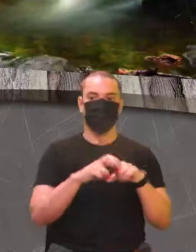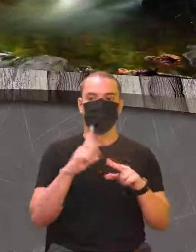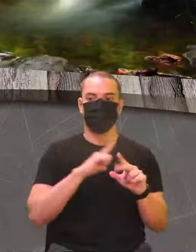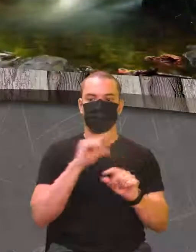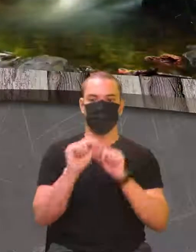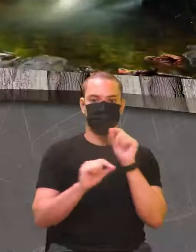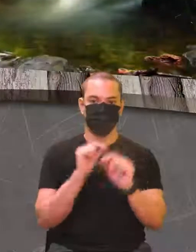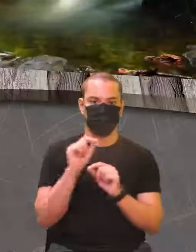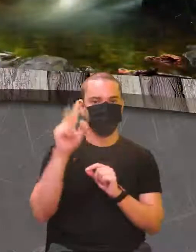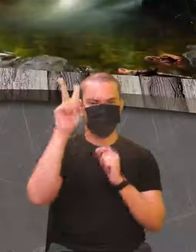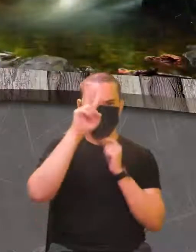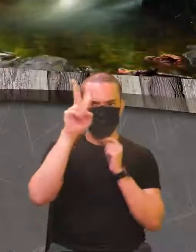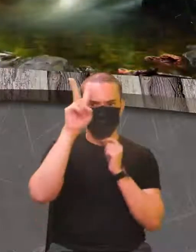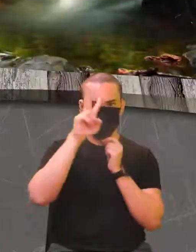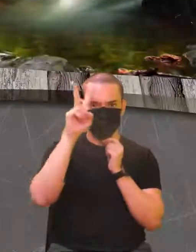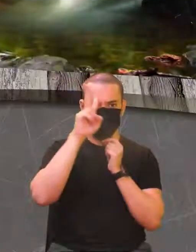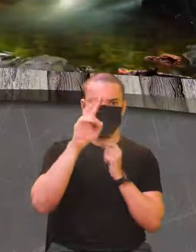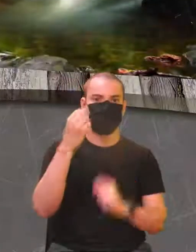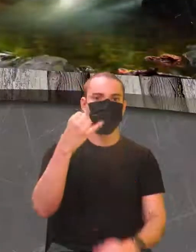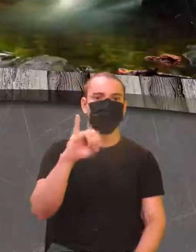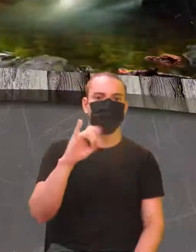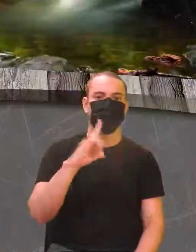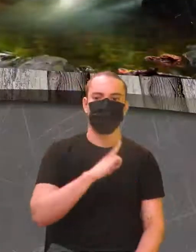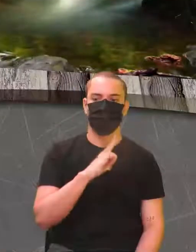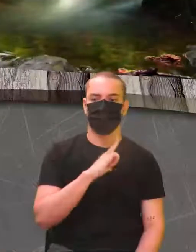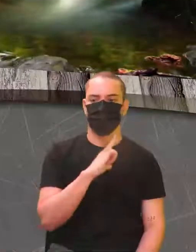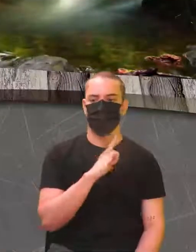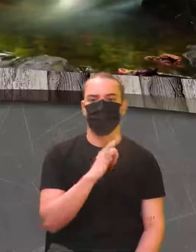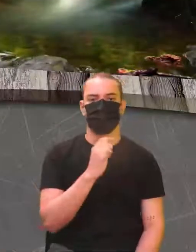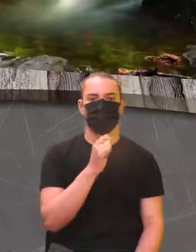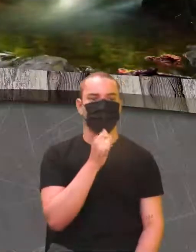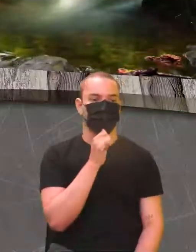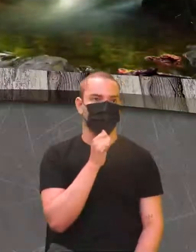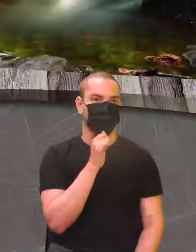aquela situação de se tiver algumas